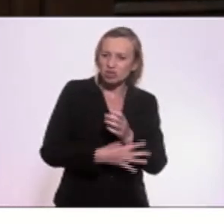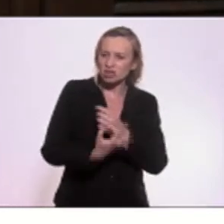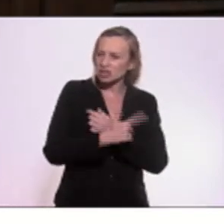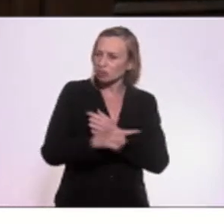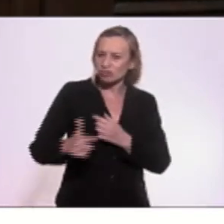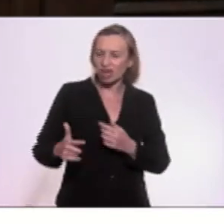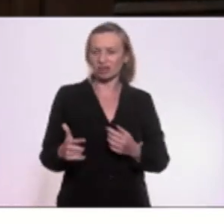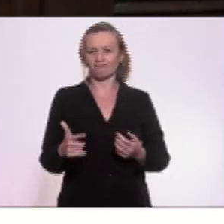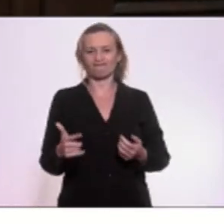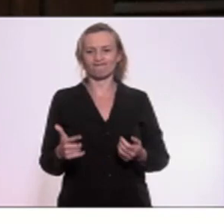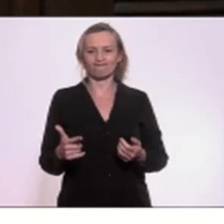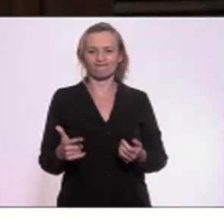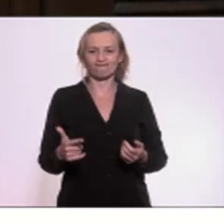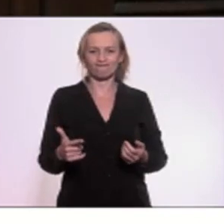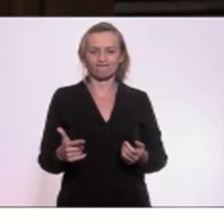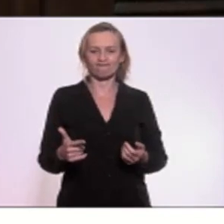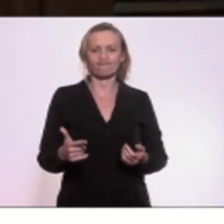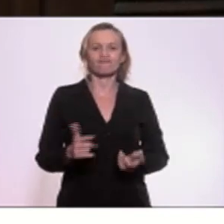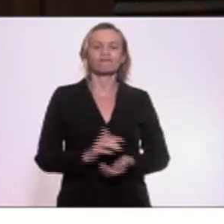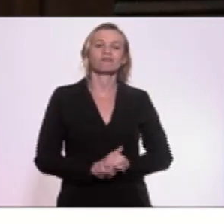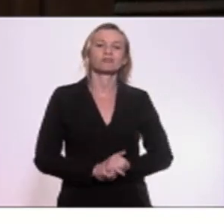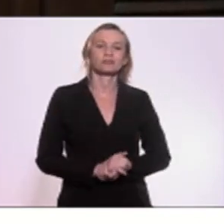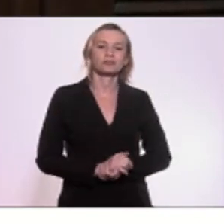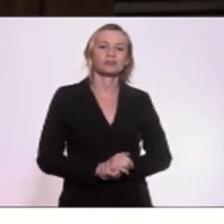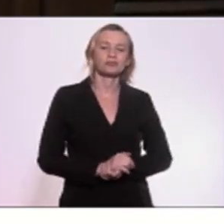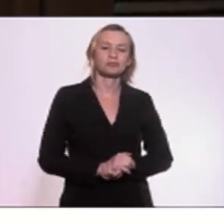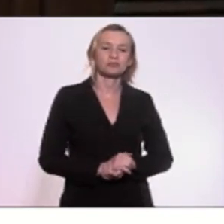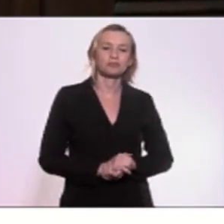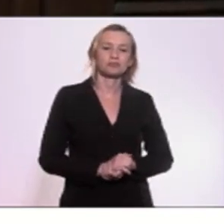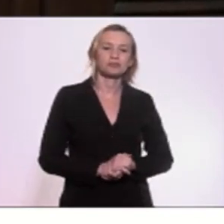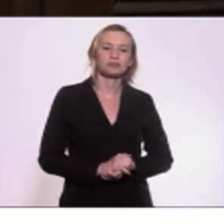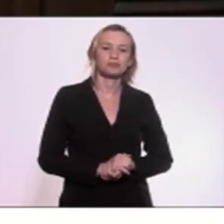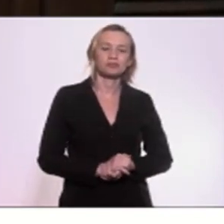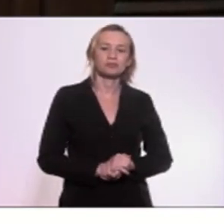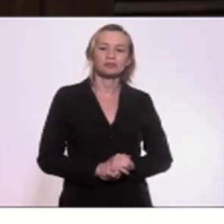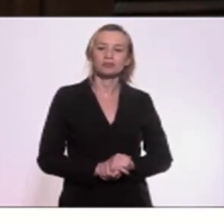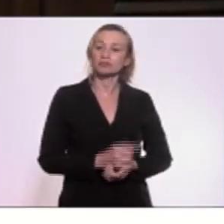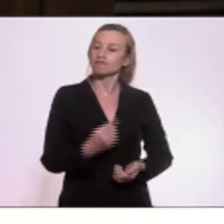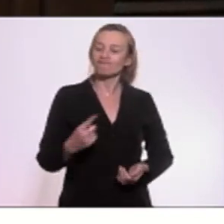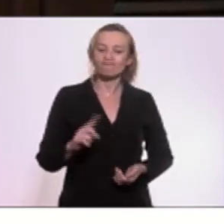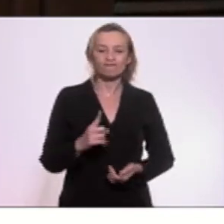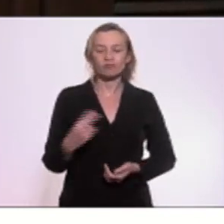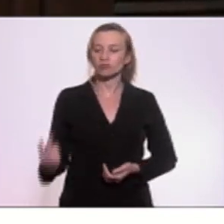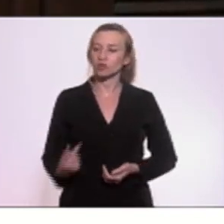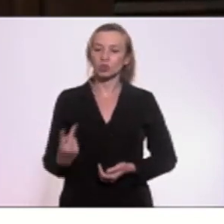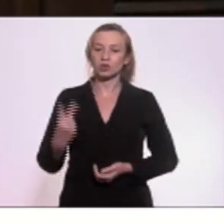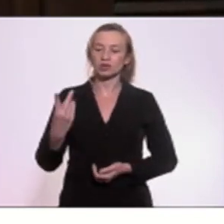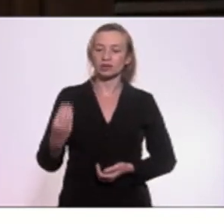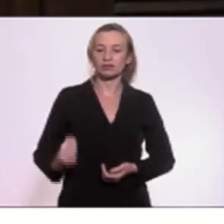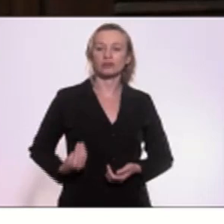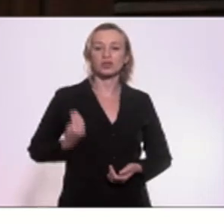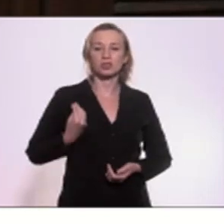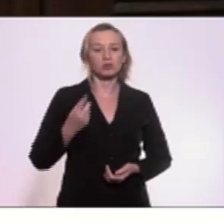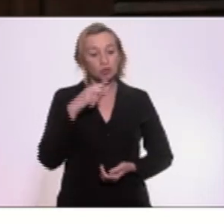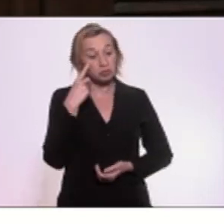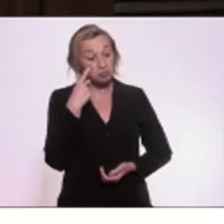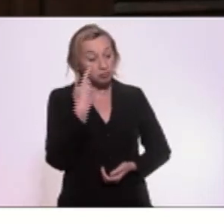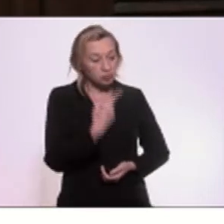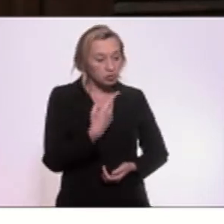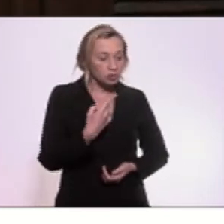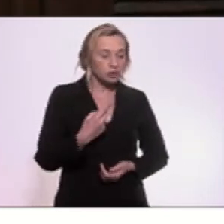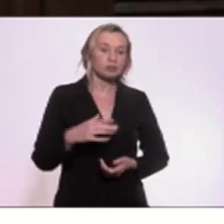a ostensividade, por uma política que não prioriza a vida. E nós vimos aqui, na mensagem